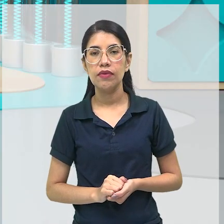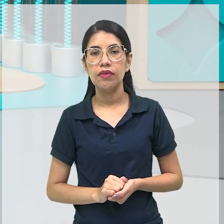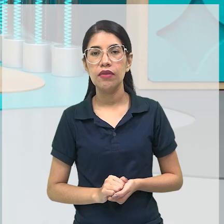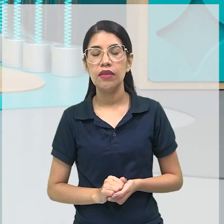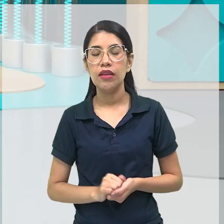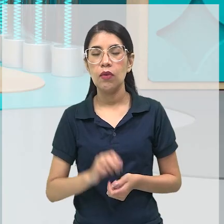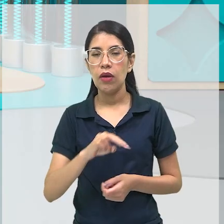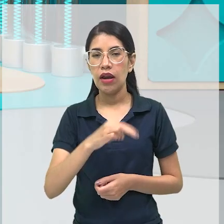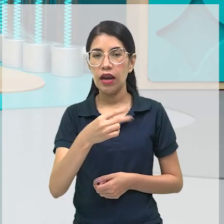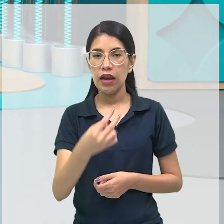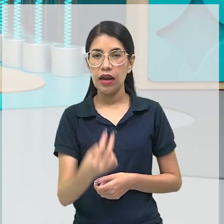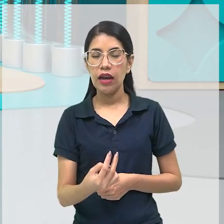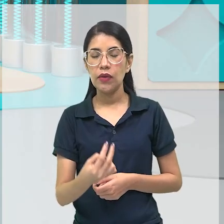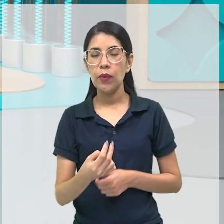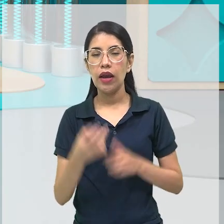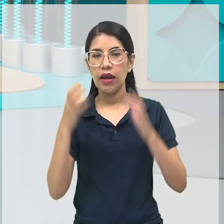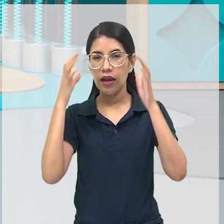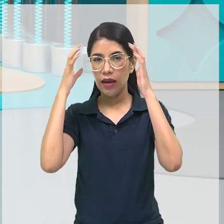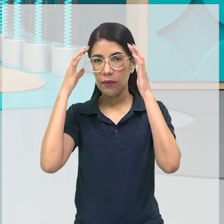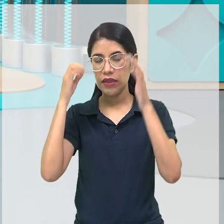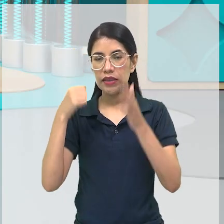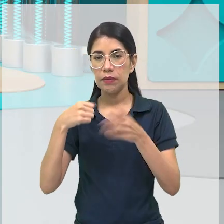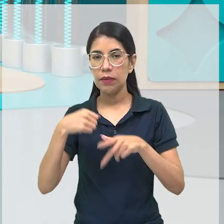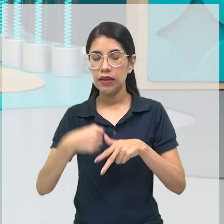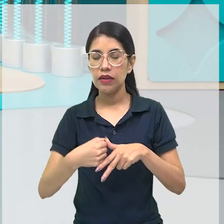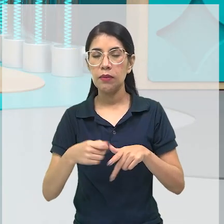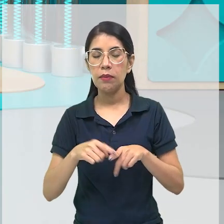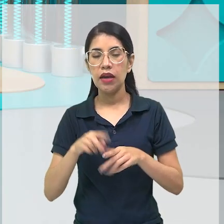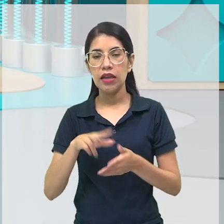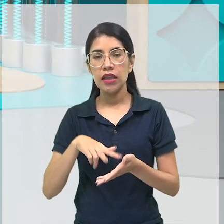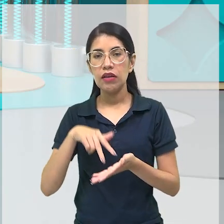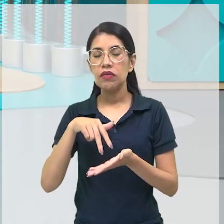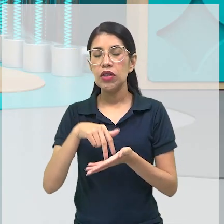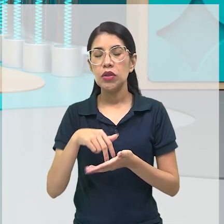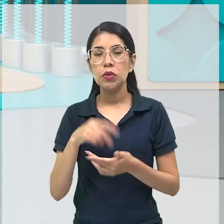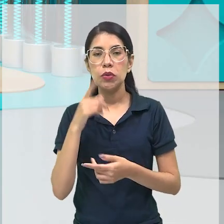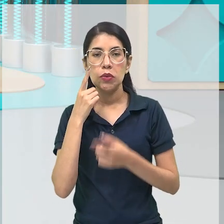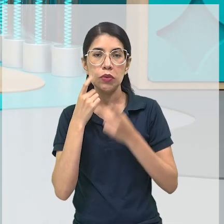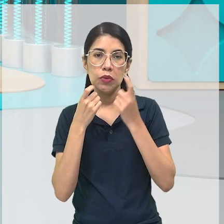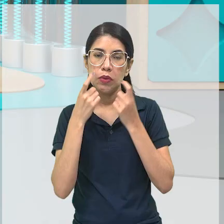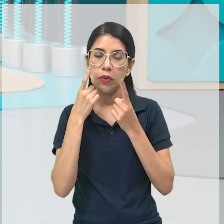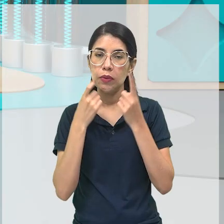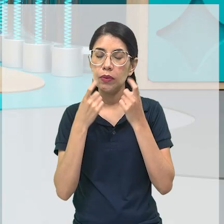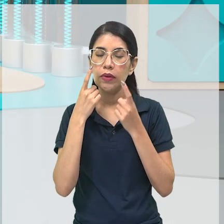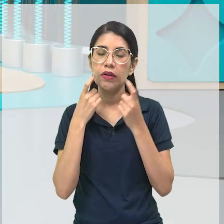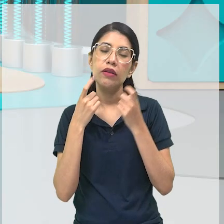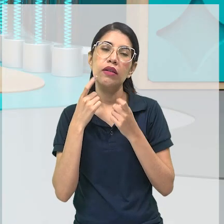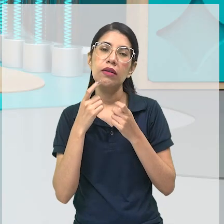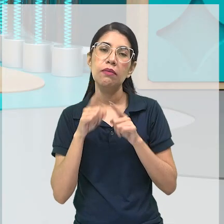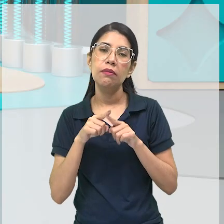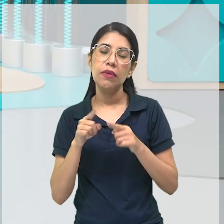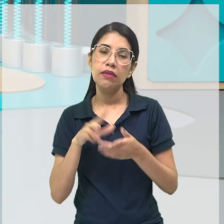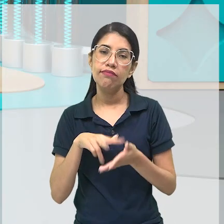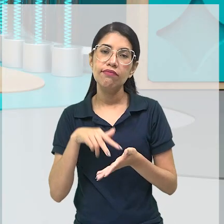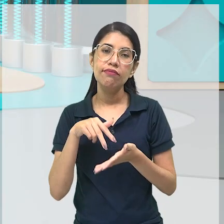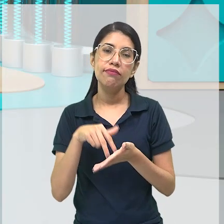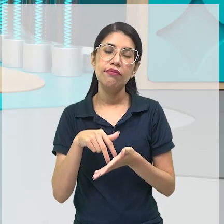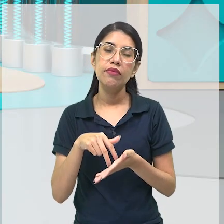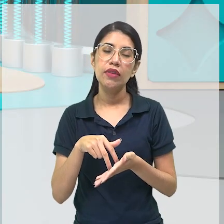Né, bateu bem forte a cabeça. Mas se levantou chorando, mas está levantado